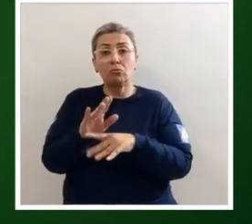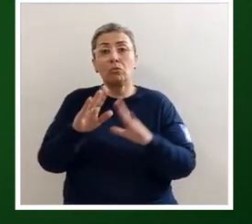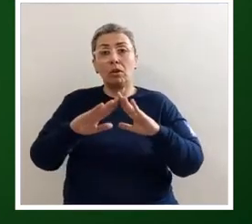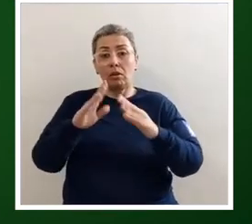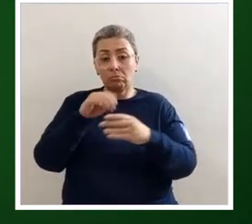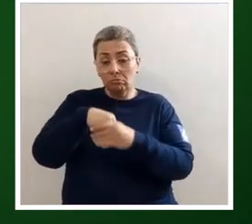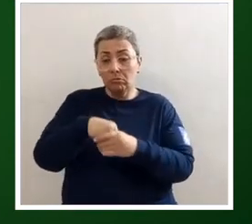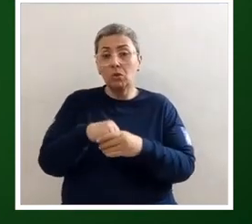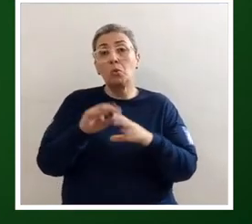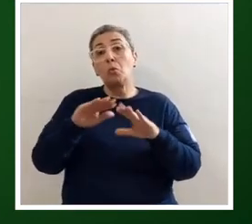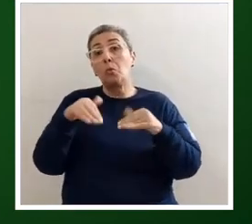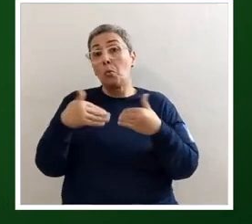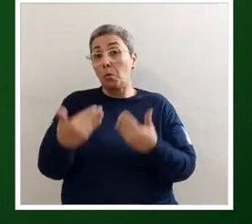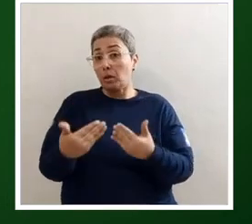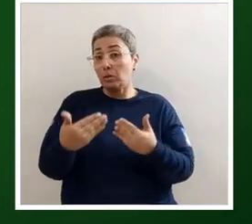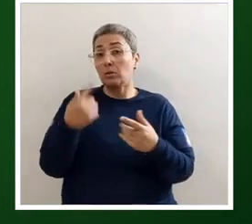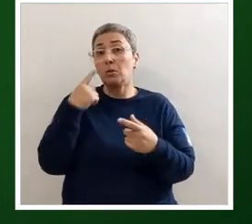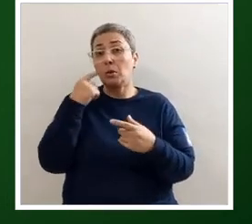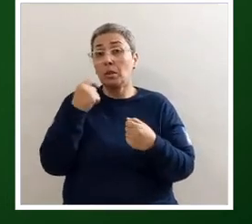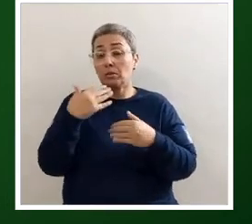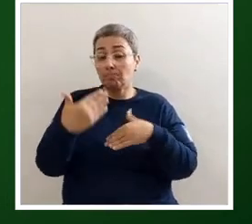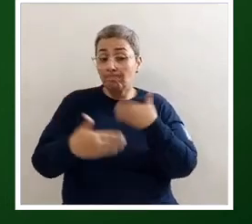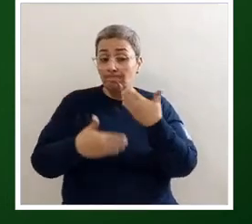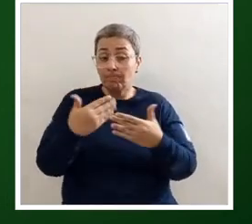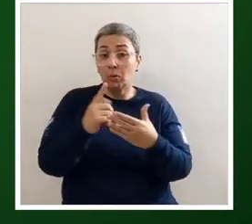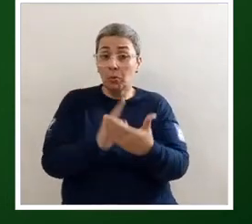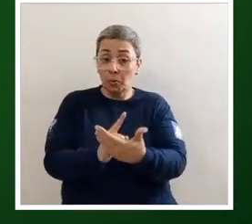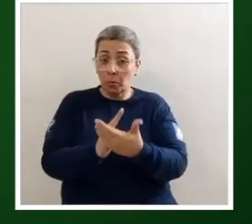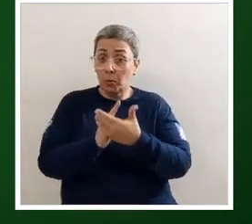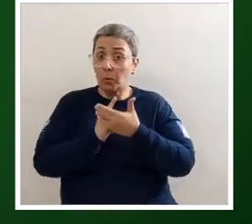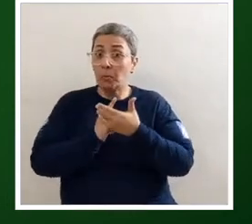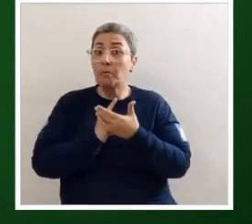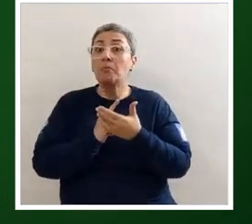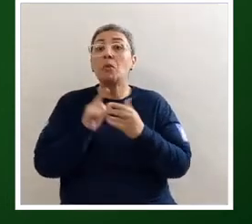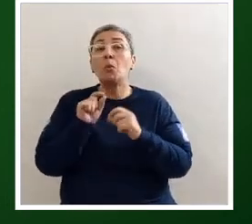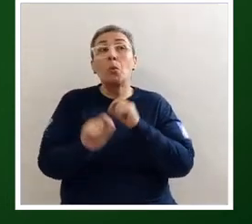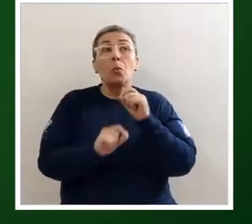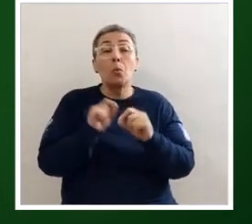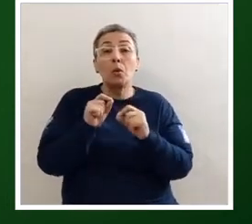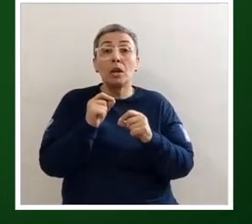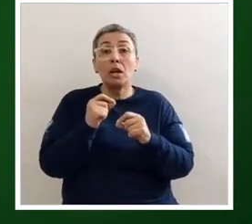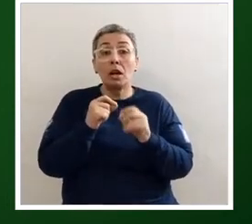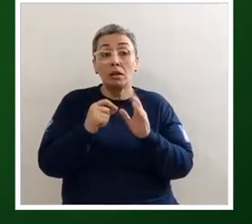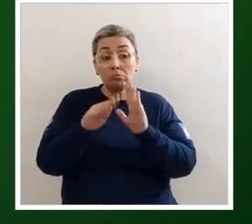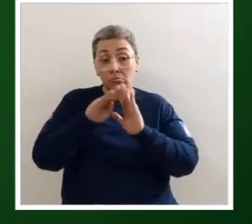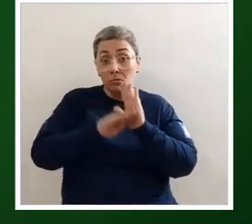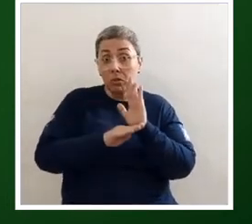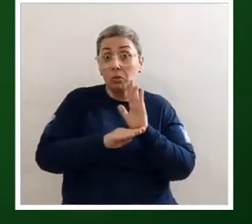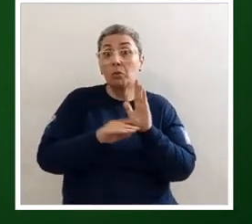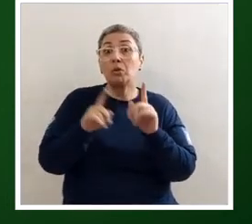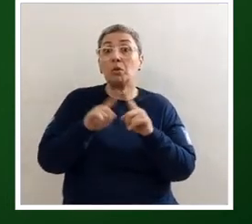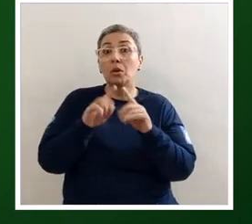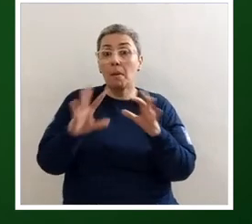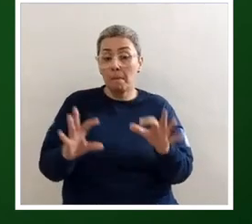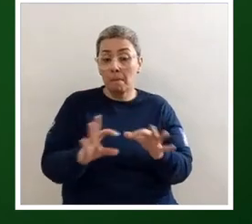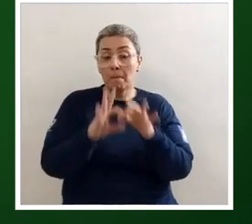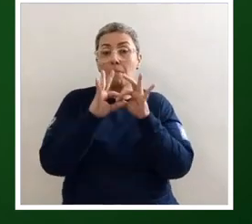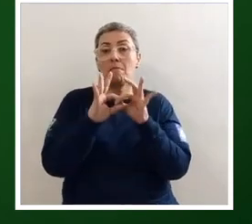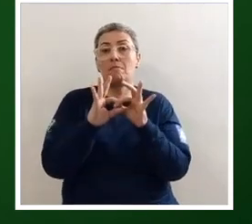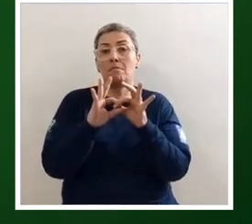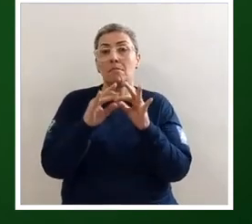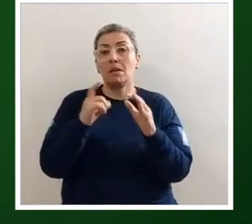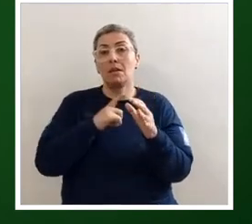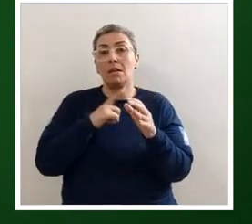quando a gente faz esse trabalho de acolhimento que que a gente estabelece ali a gente estabelece um vínculo